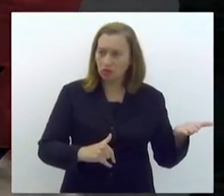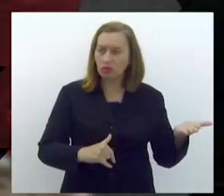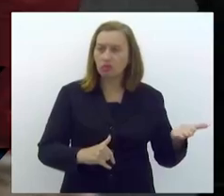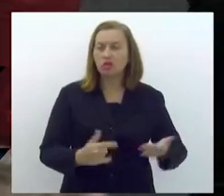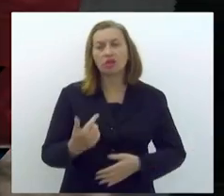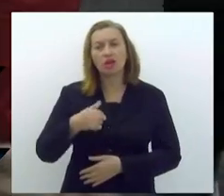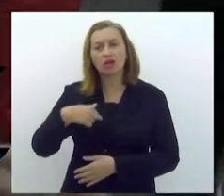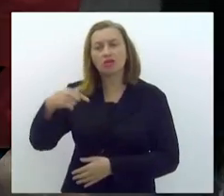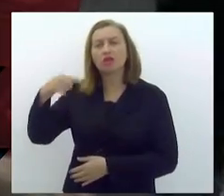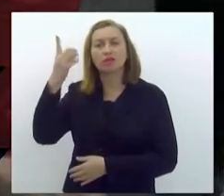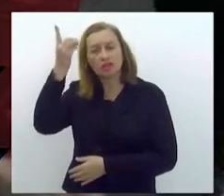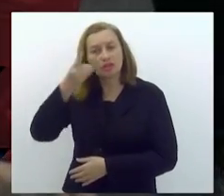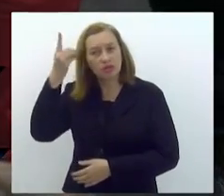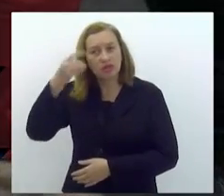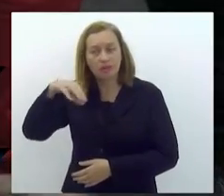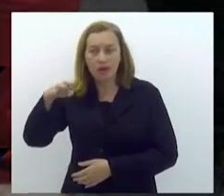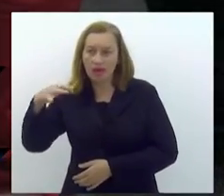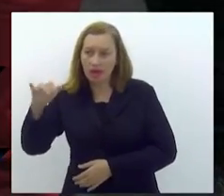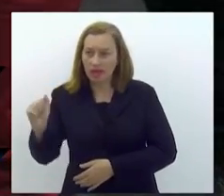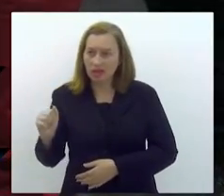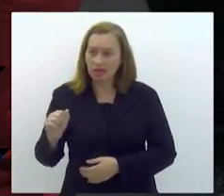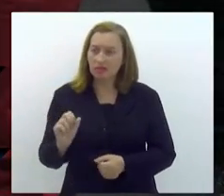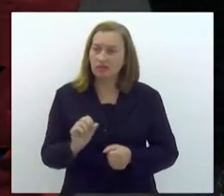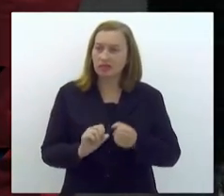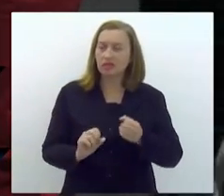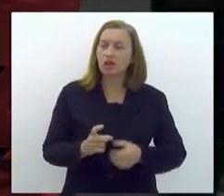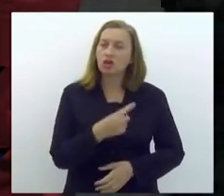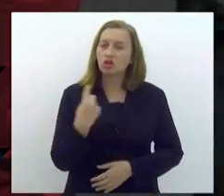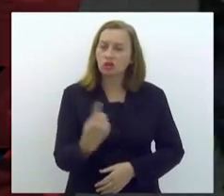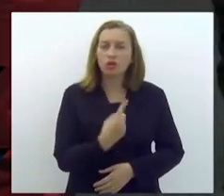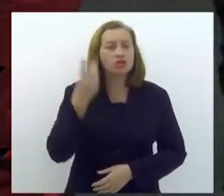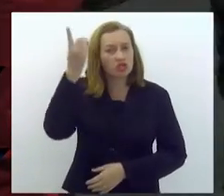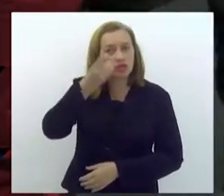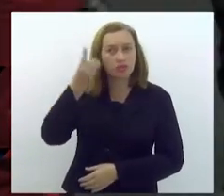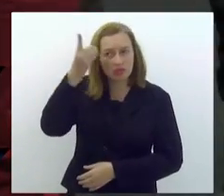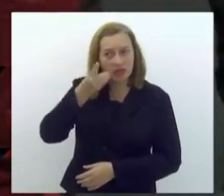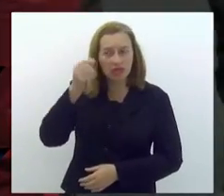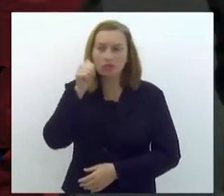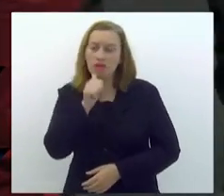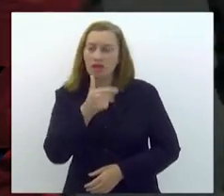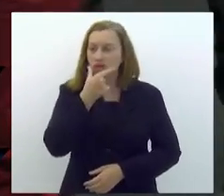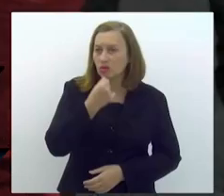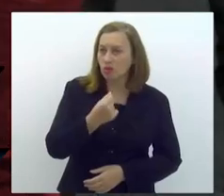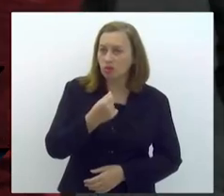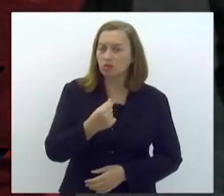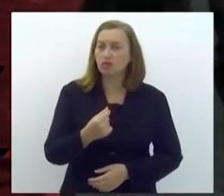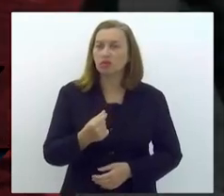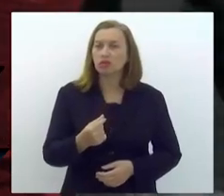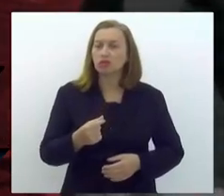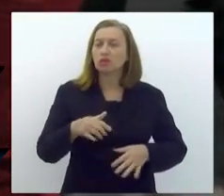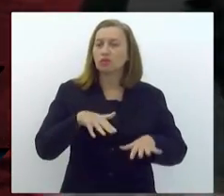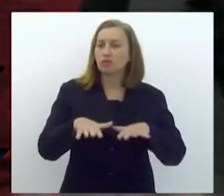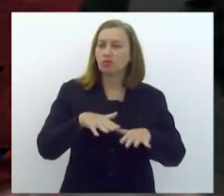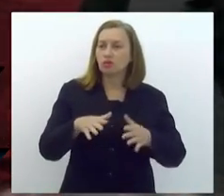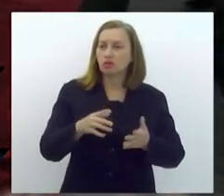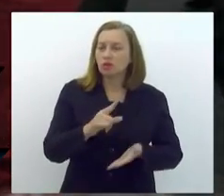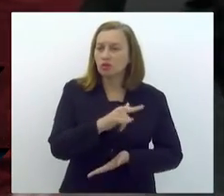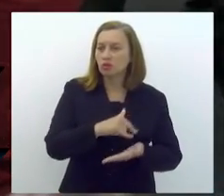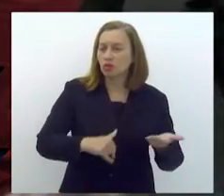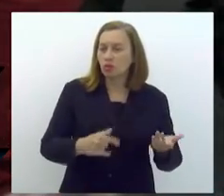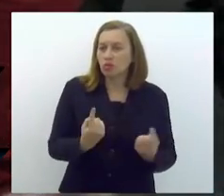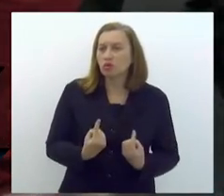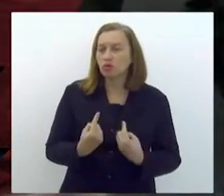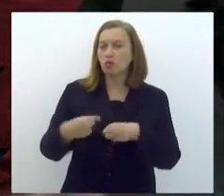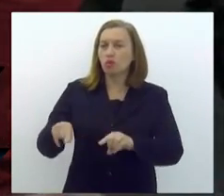levando a Moção de repúdio que diz o seguinte que nós deputadas e deputados da alerj manifestamos repúdio indignação